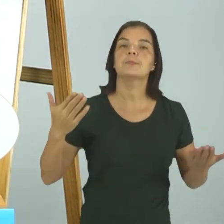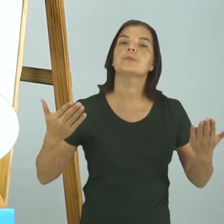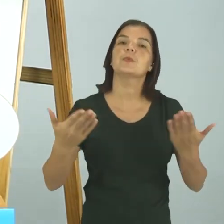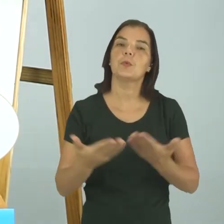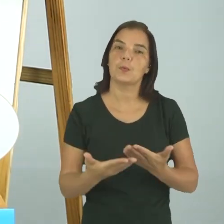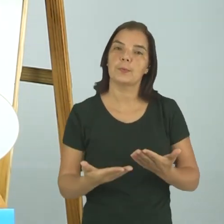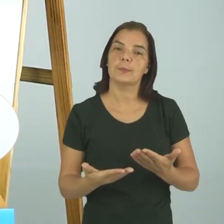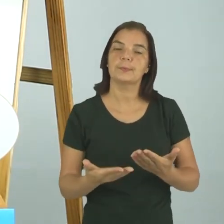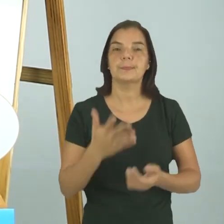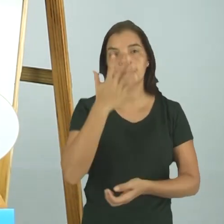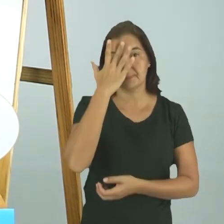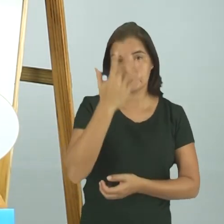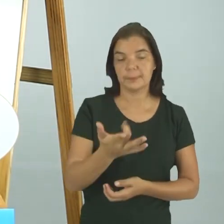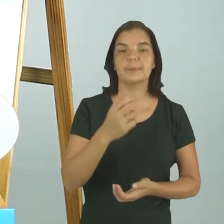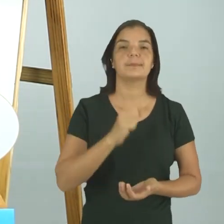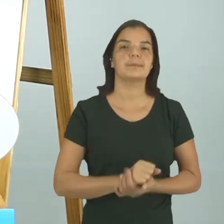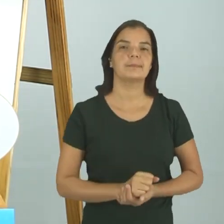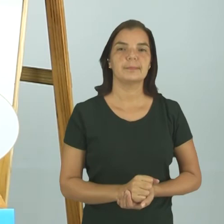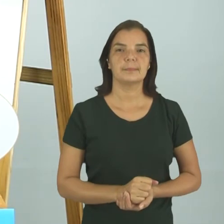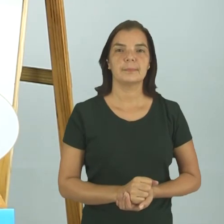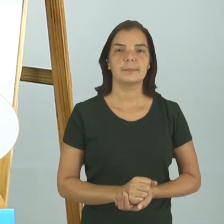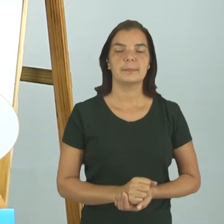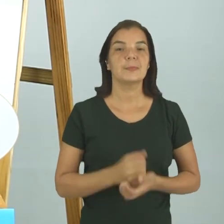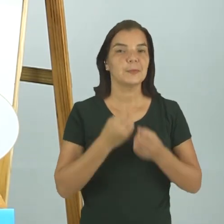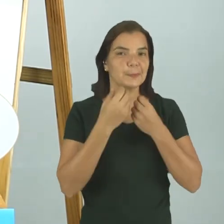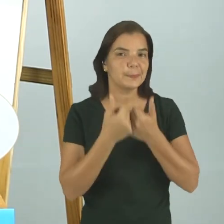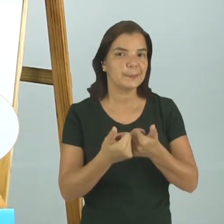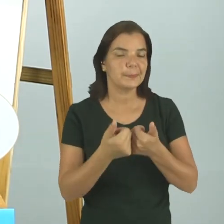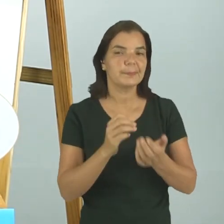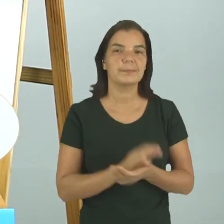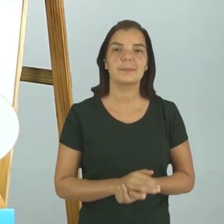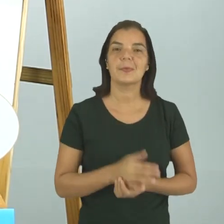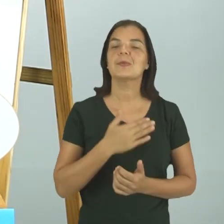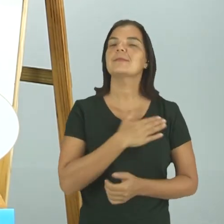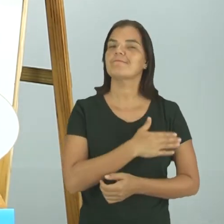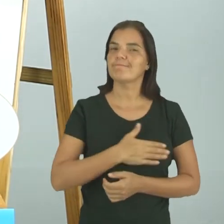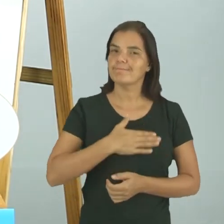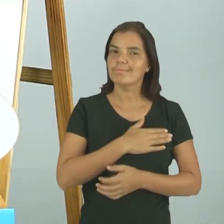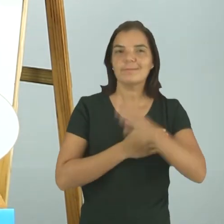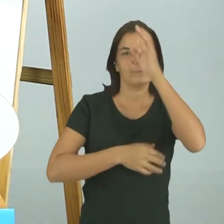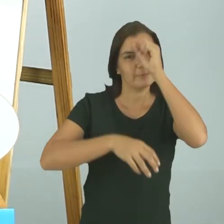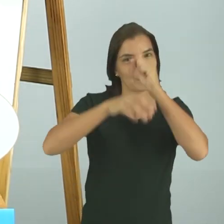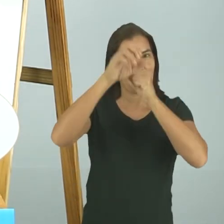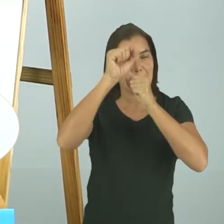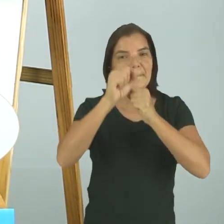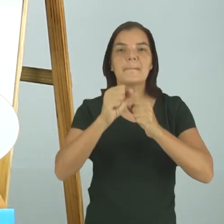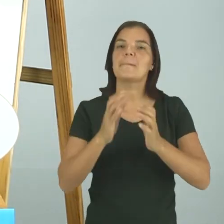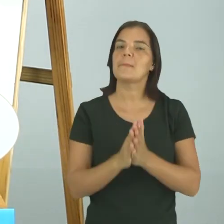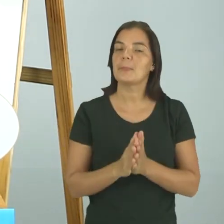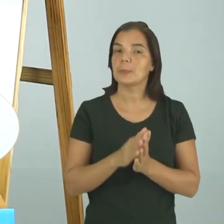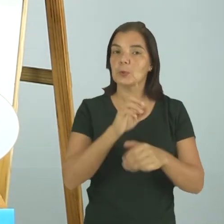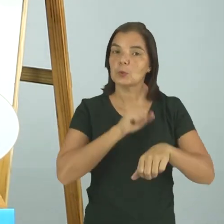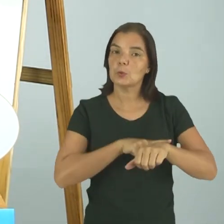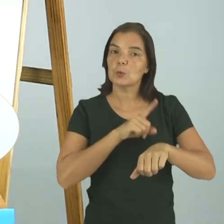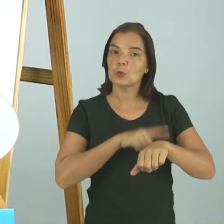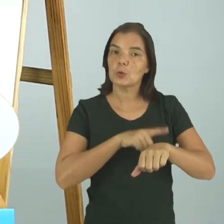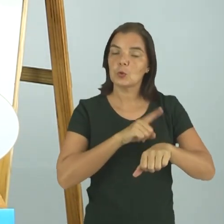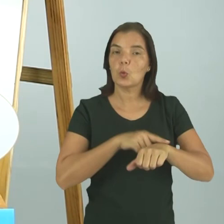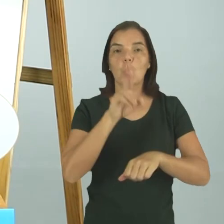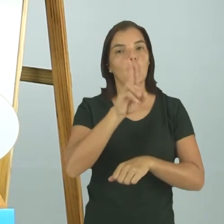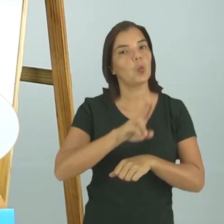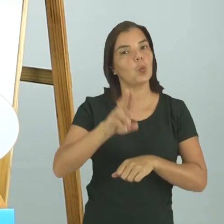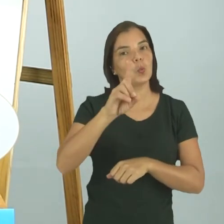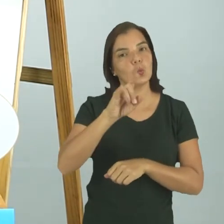hoje, amanhã. Tudo bem? Eu espero que você tenha aprendido um pouco mais sobre o tempo, o uso